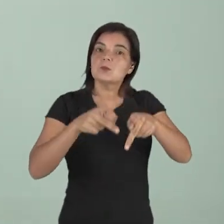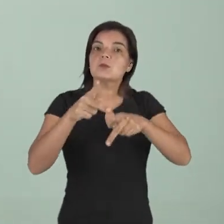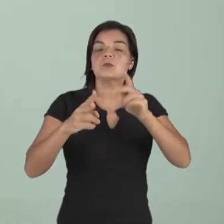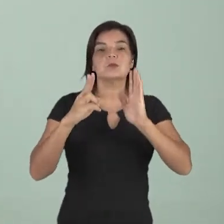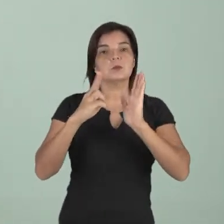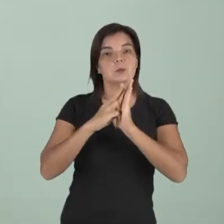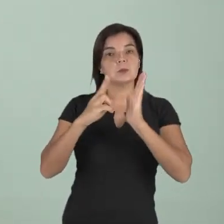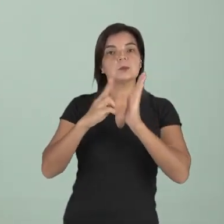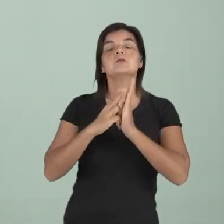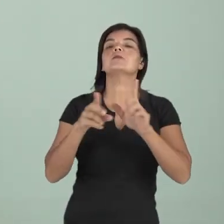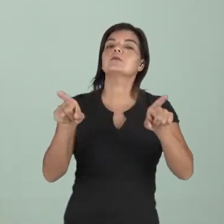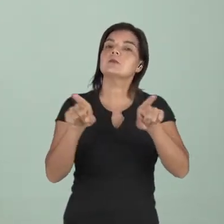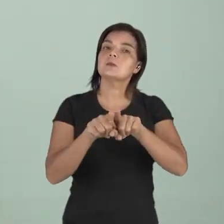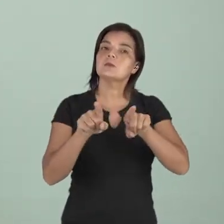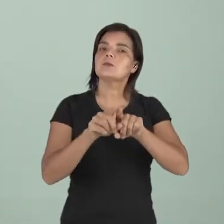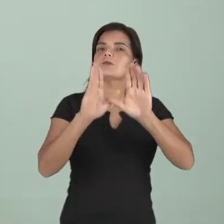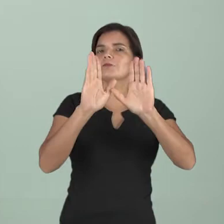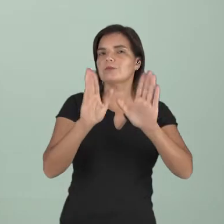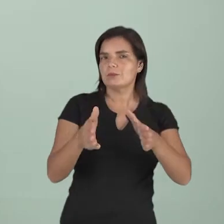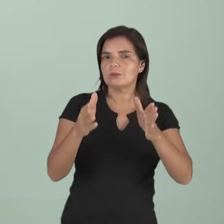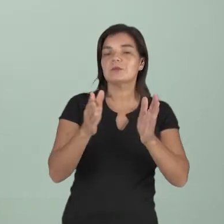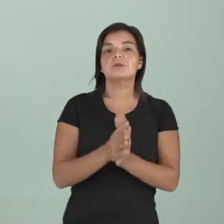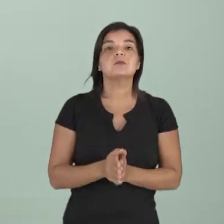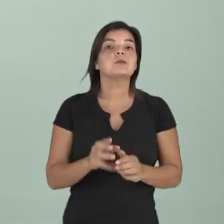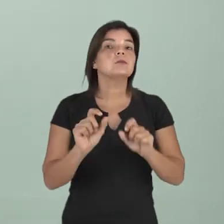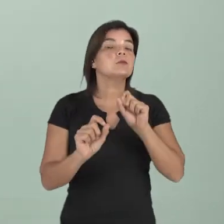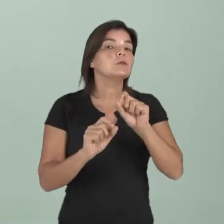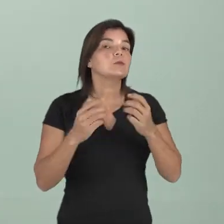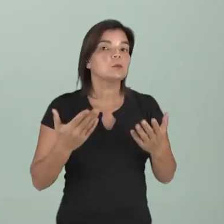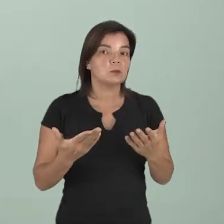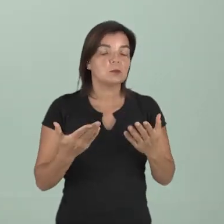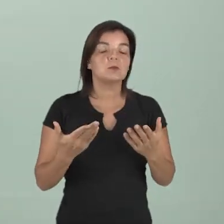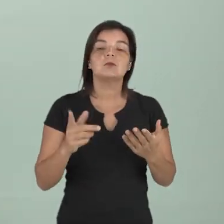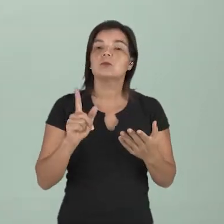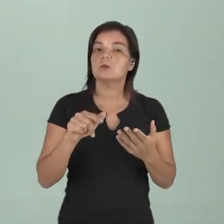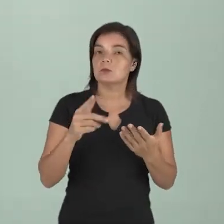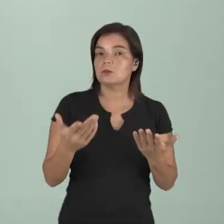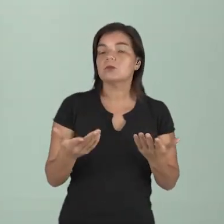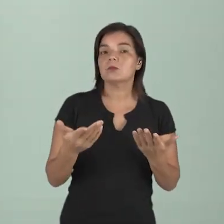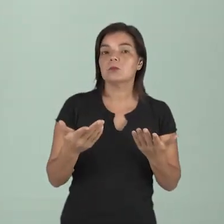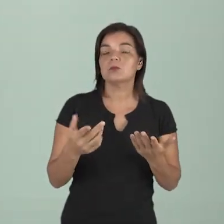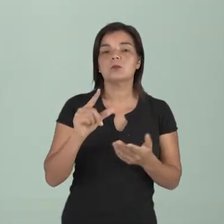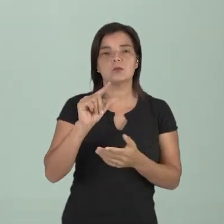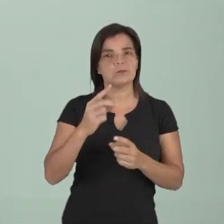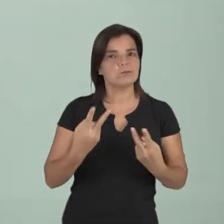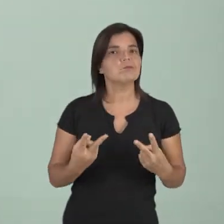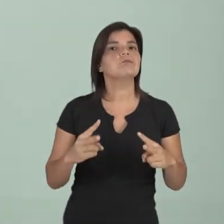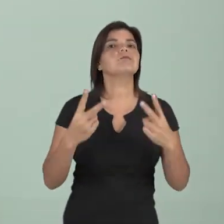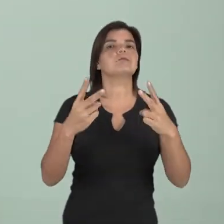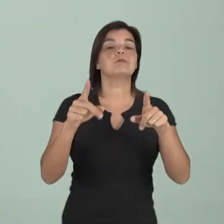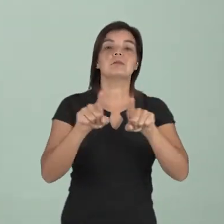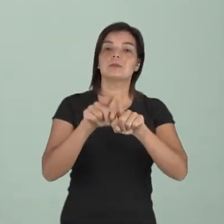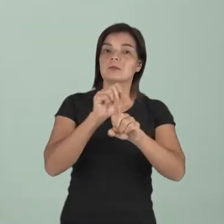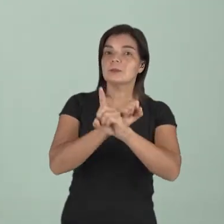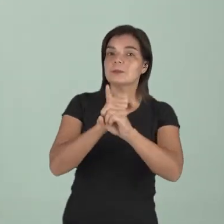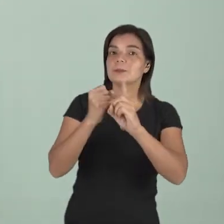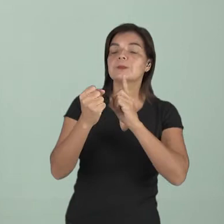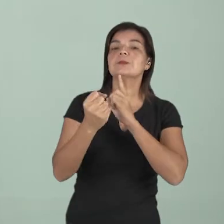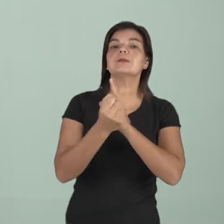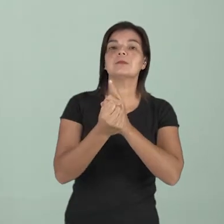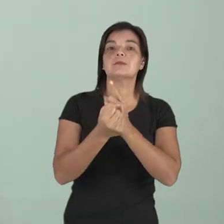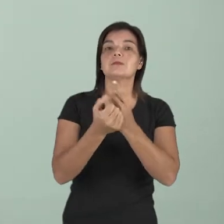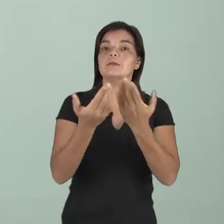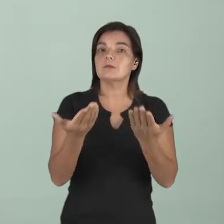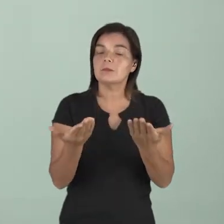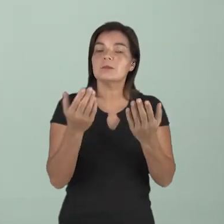indígenas, eles também já fazem parte, isso também é um pouco de uma vitória da sociedade,